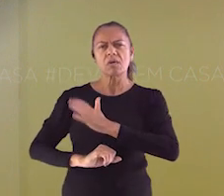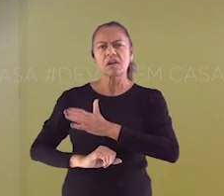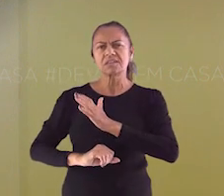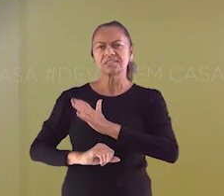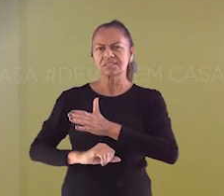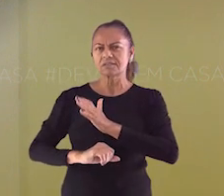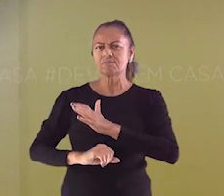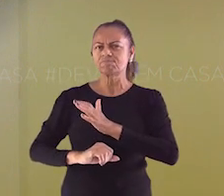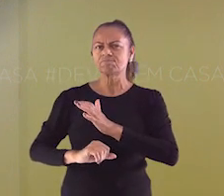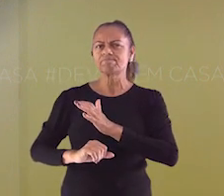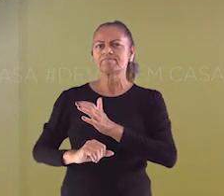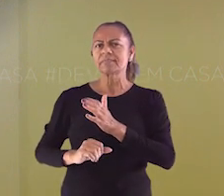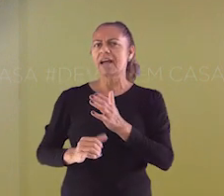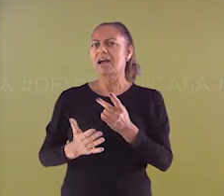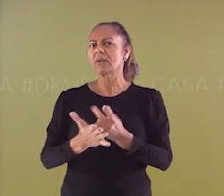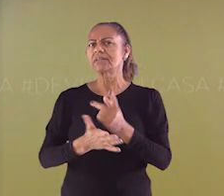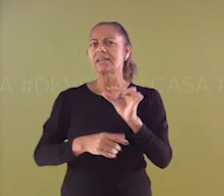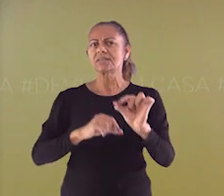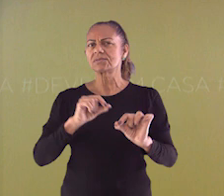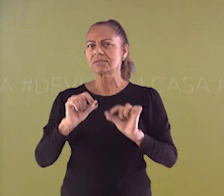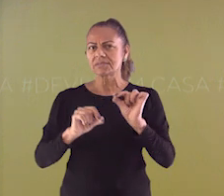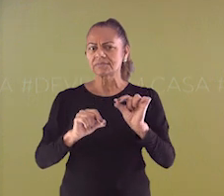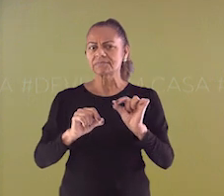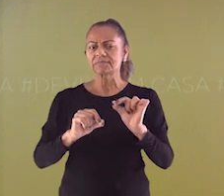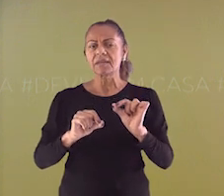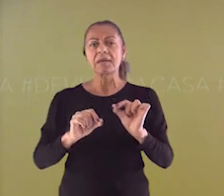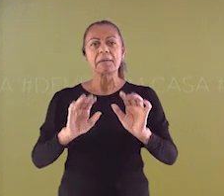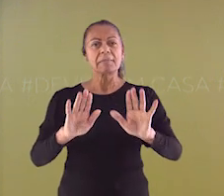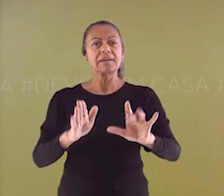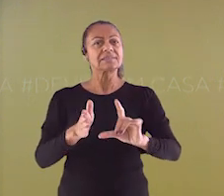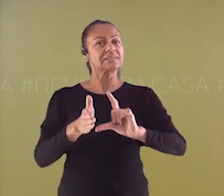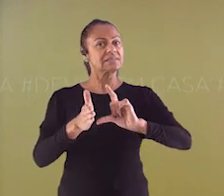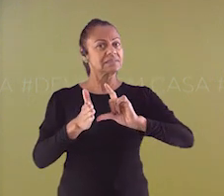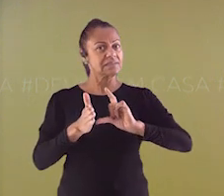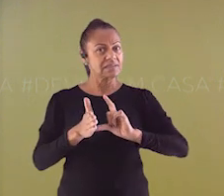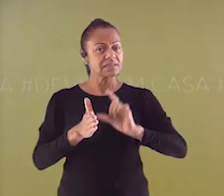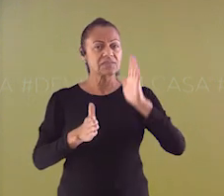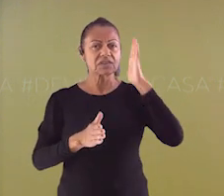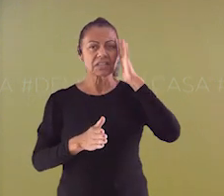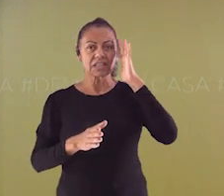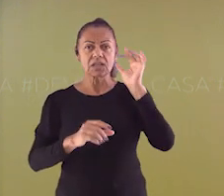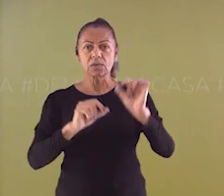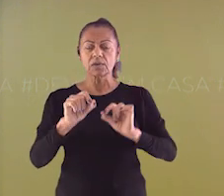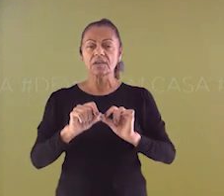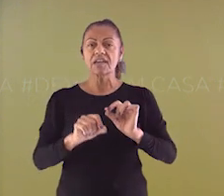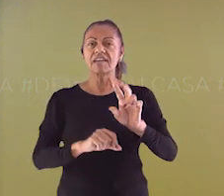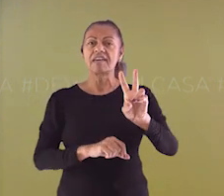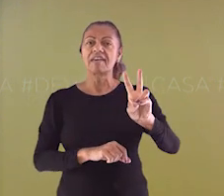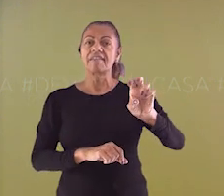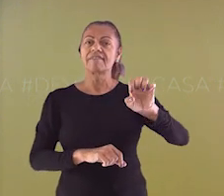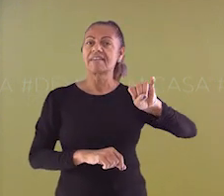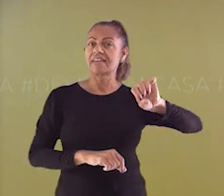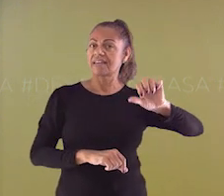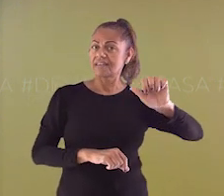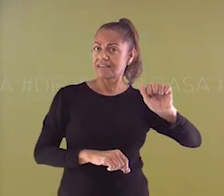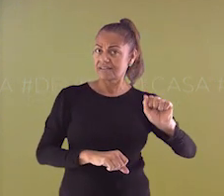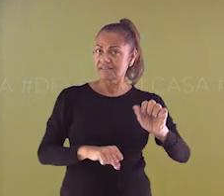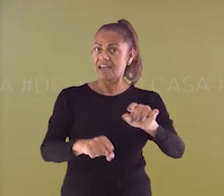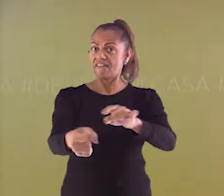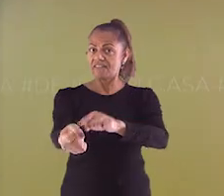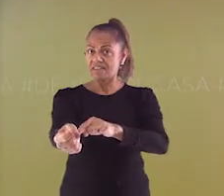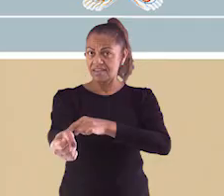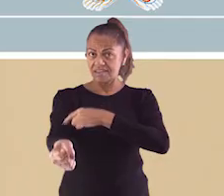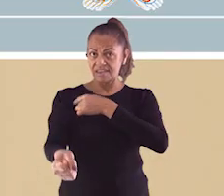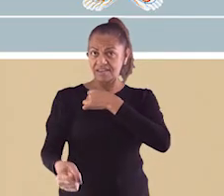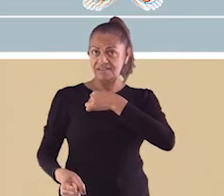cardiovasculares e o que elas causam? Antes de qualquer coisa, vamos entender o que são as veias e as artérias presentes em nosso